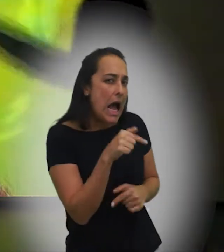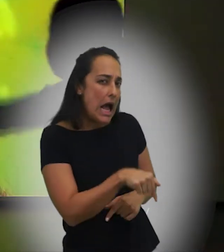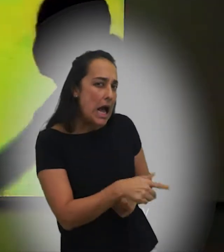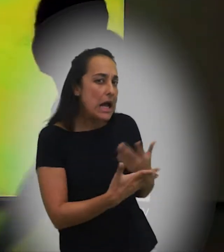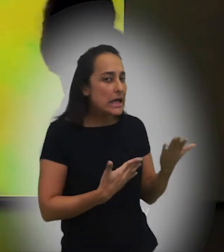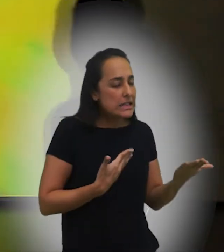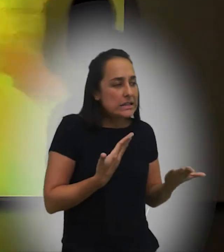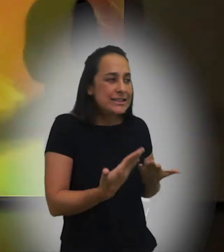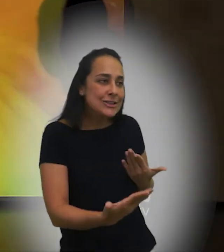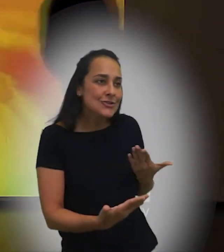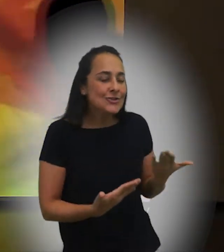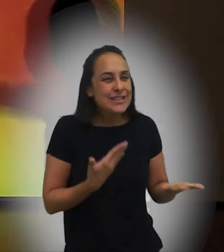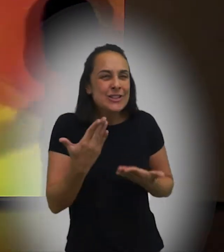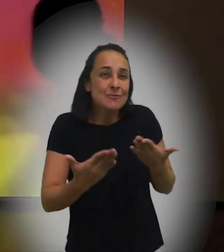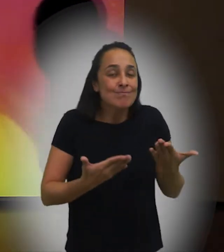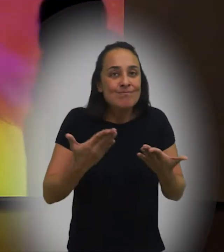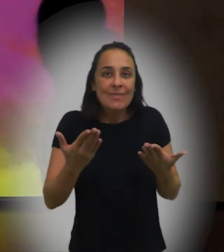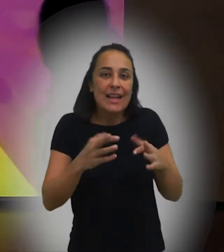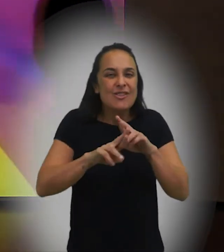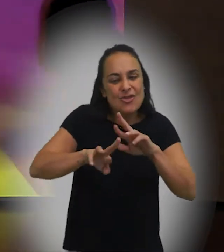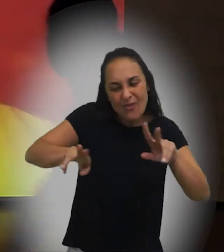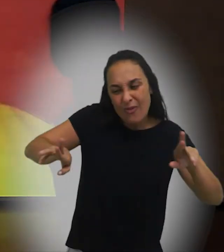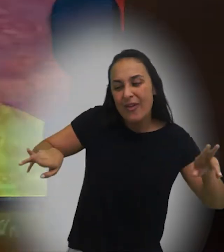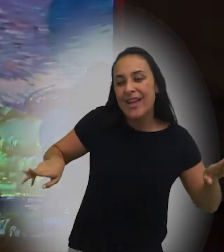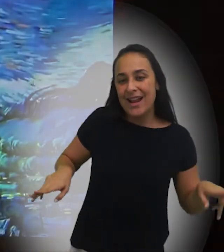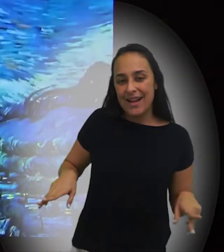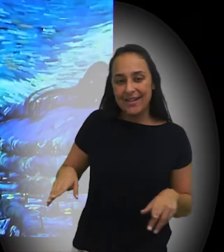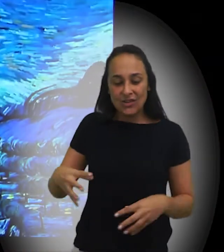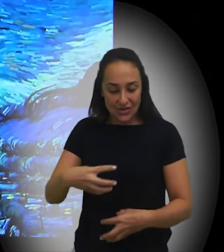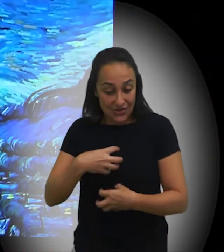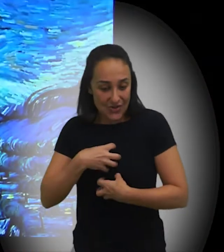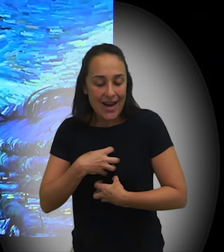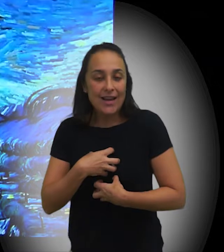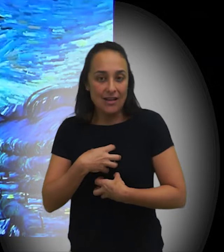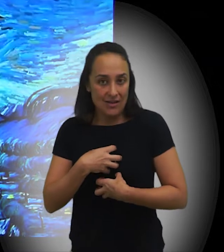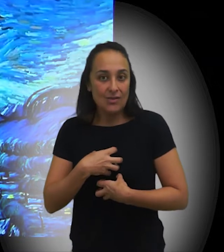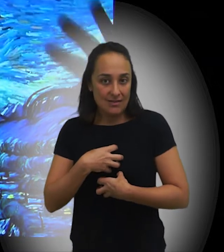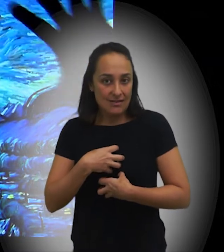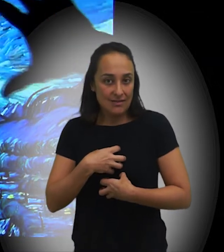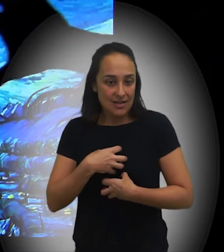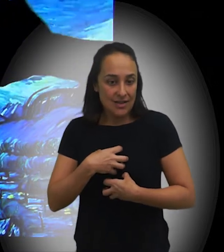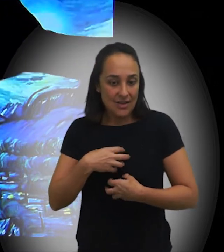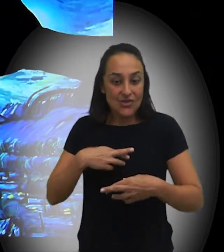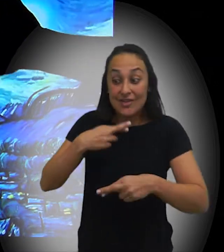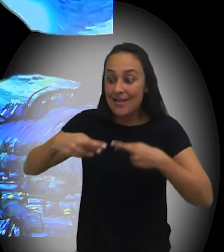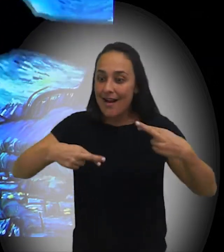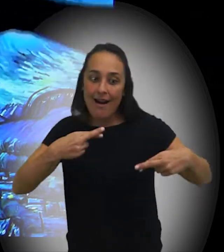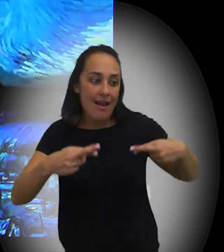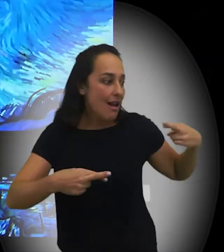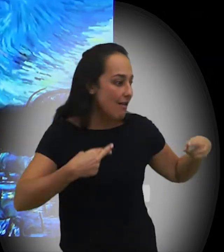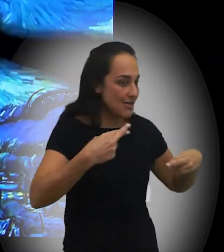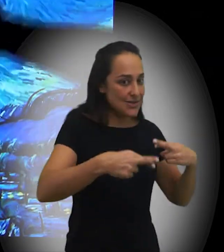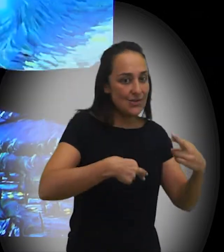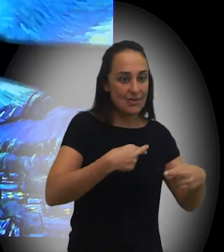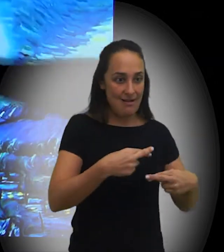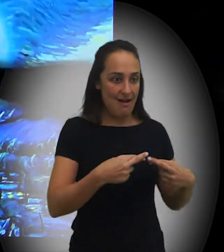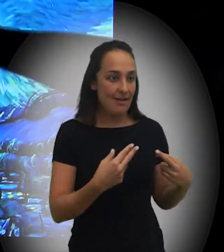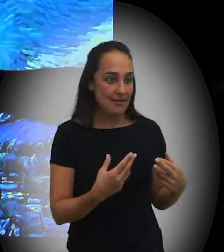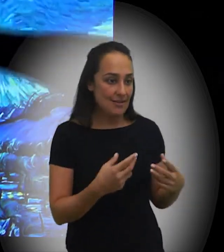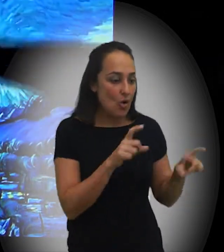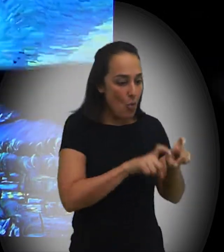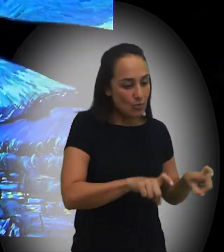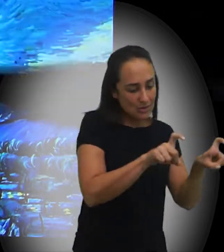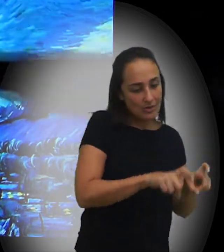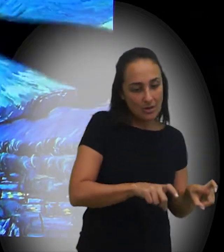muito complexos e têm sido estudados, inclusive, esses níveis de interação. Tem autores que trabalham sobre isso.